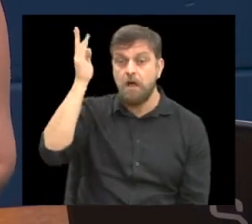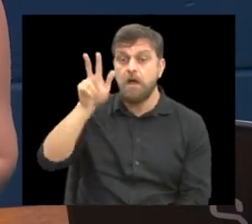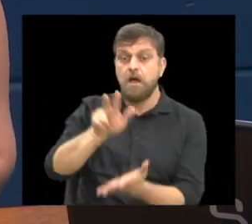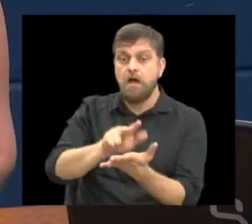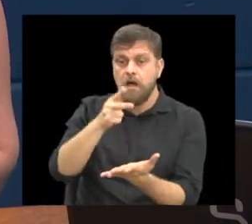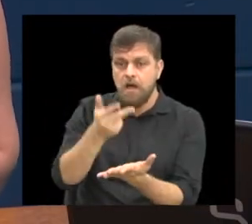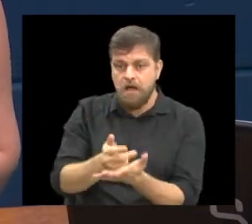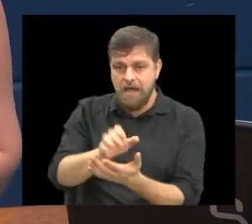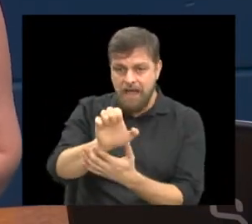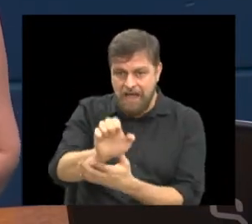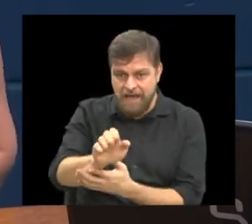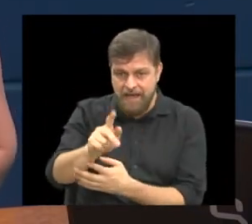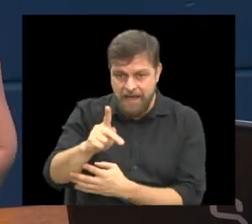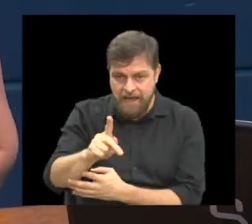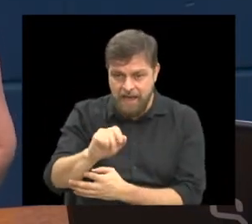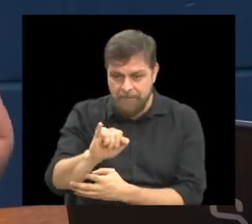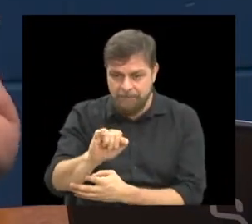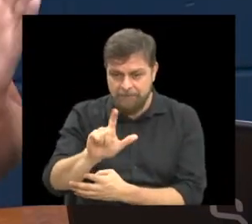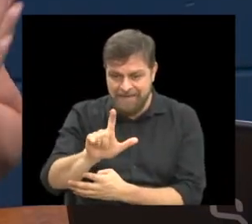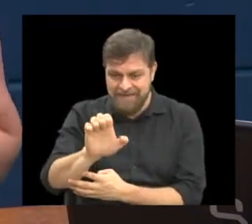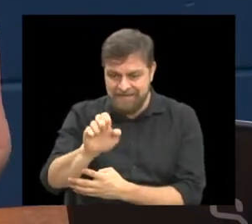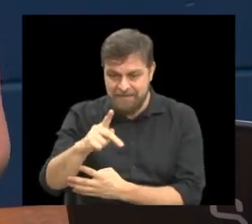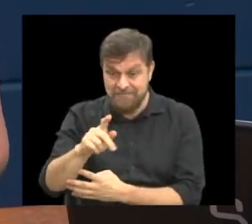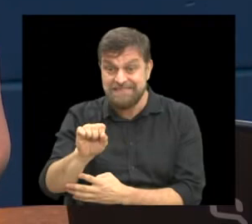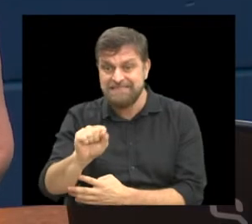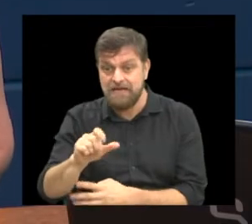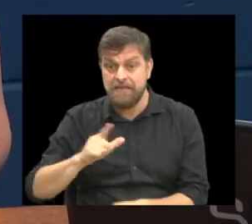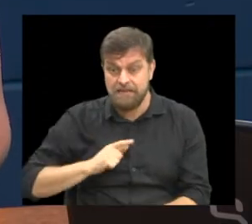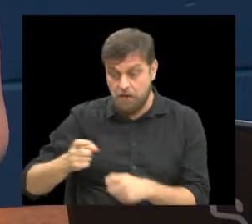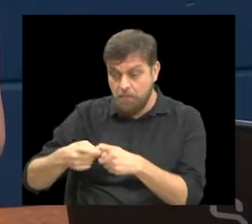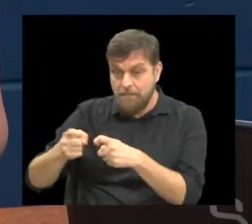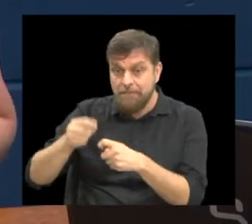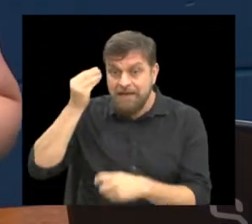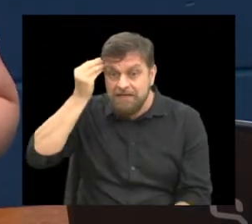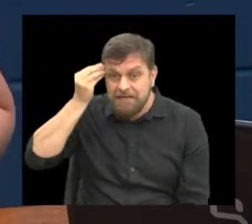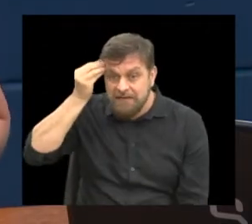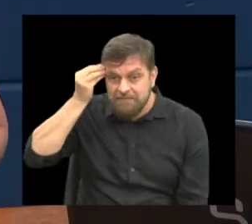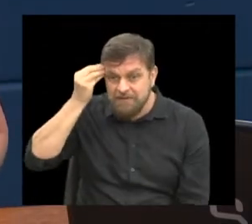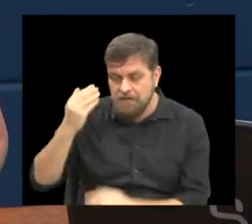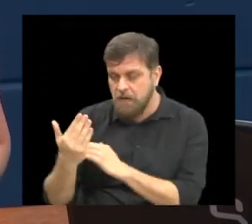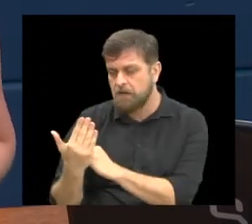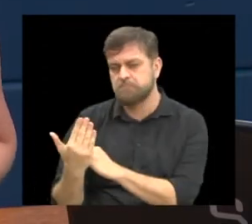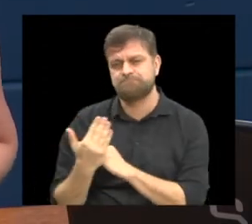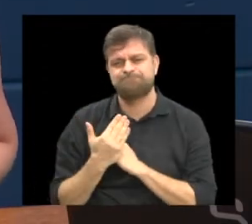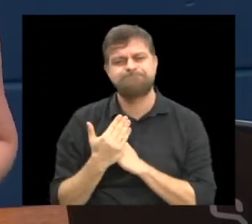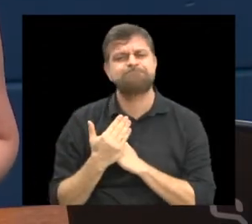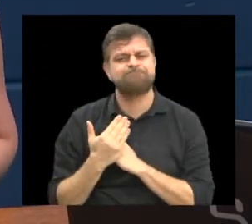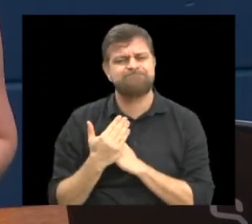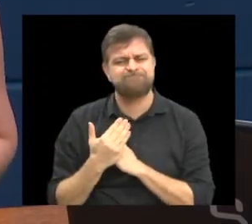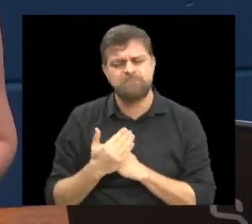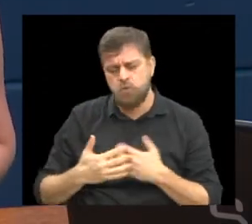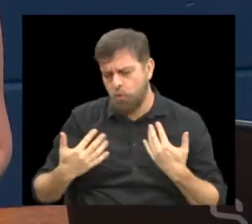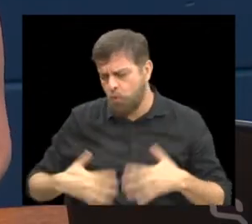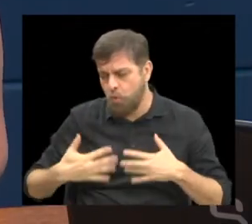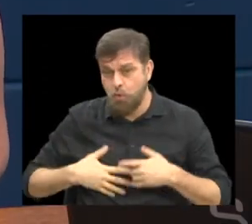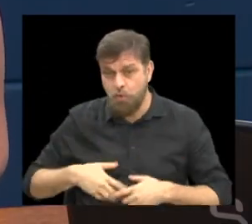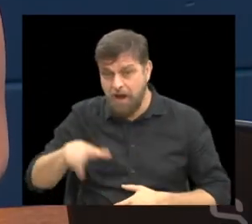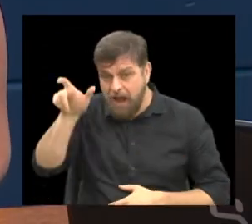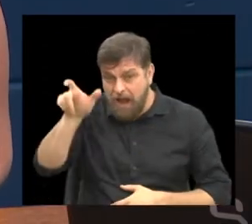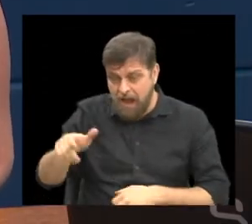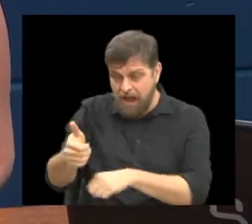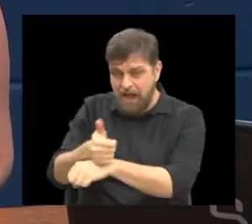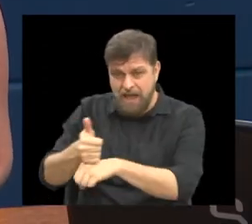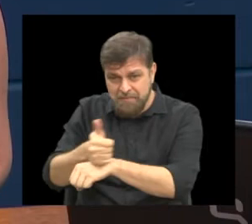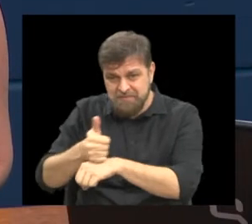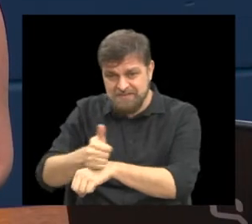epilepsia, nós temos a nossa psiquiatra, que nos ajuda muito, né? Então, ela faz todos